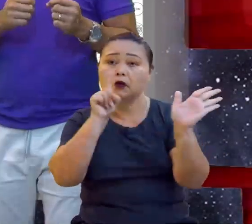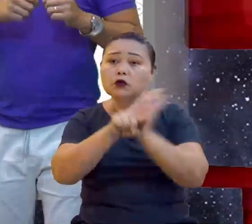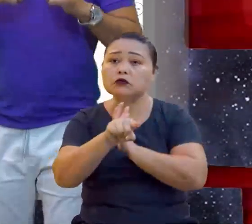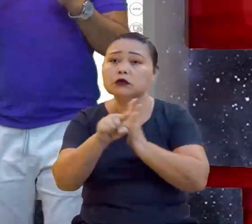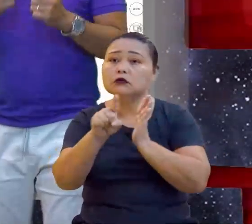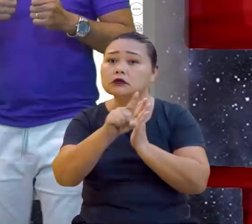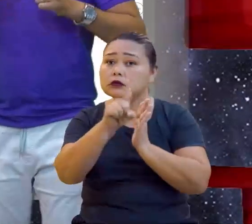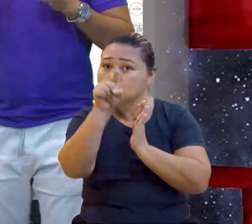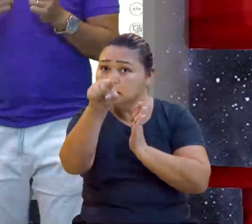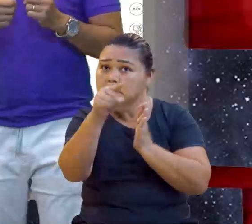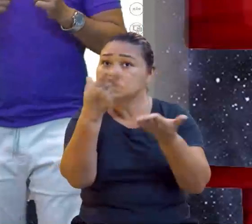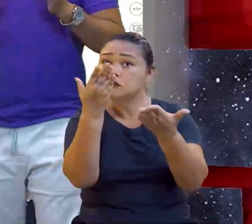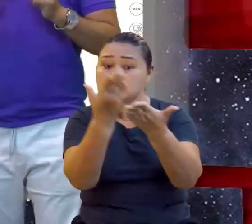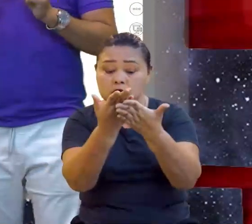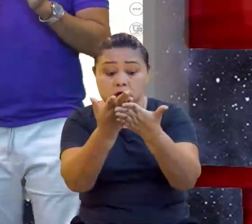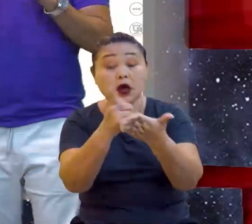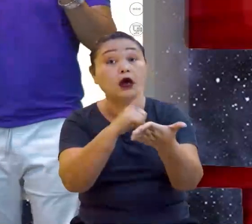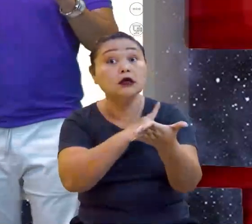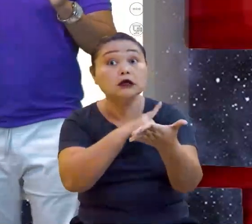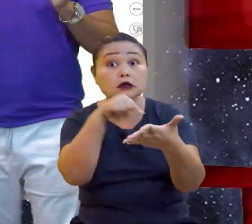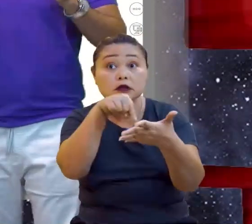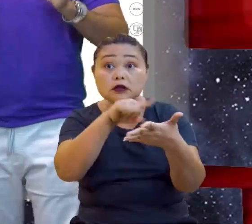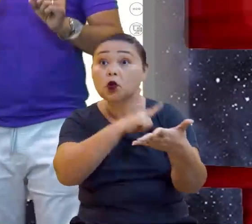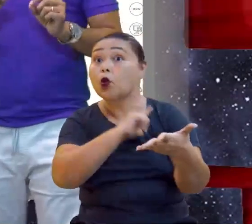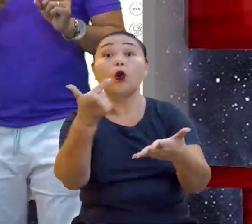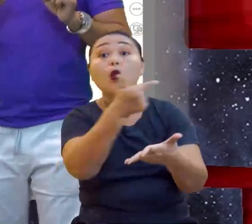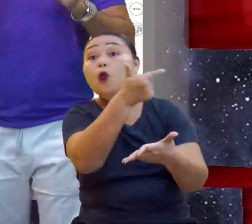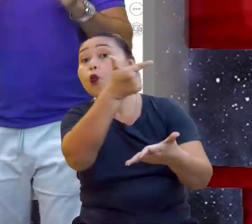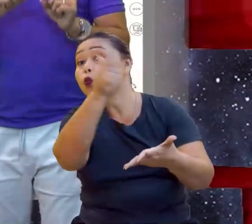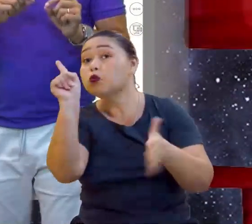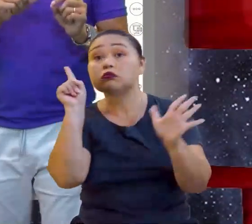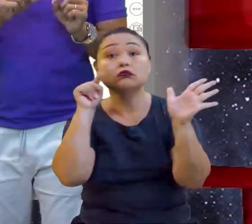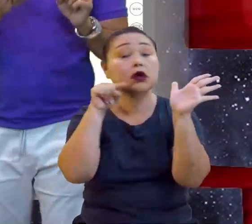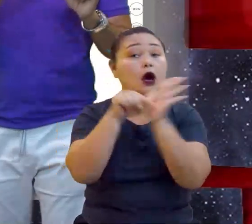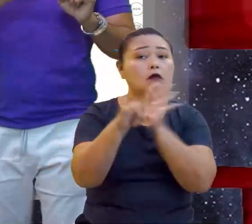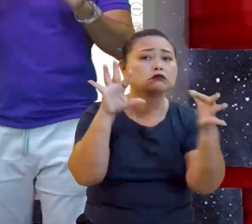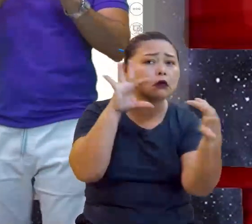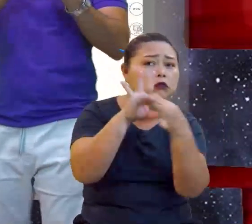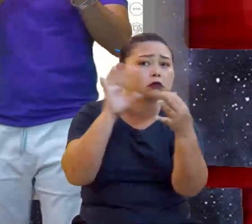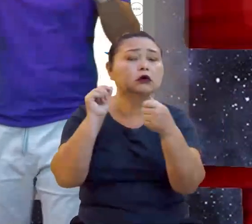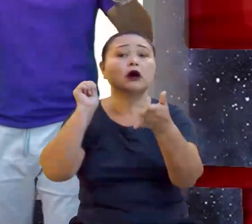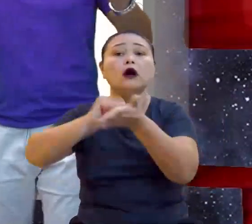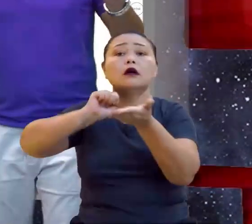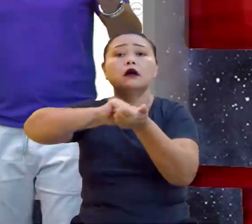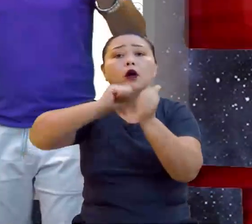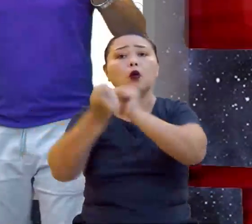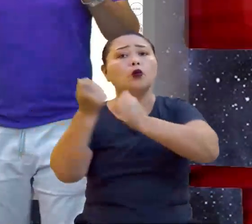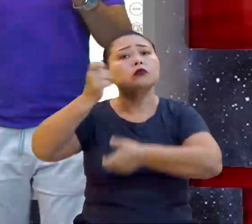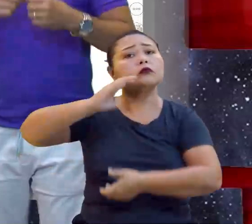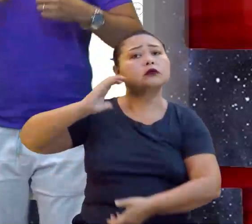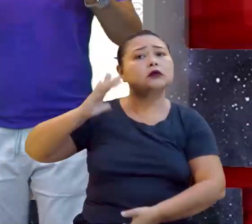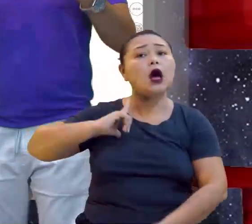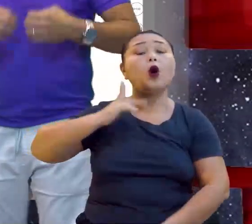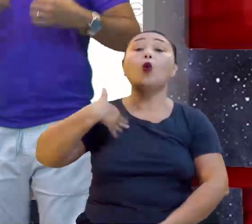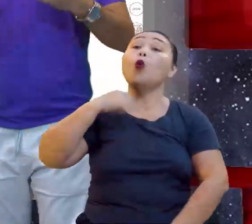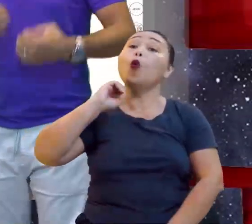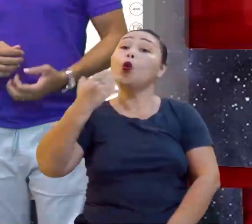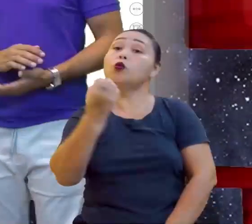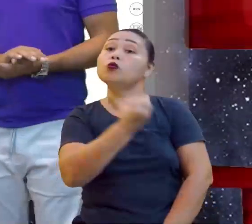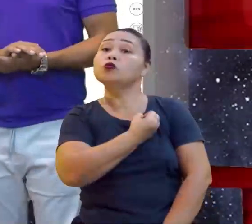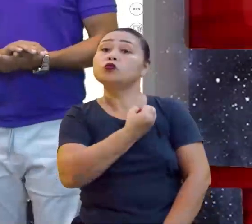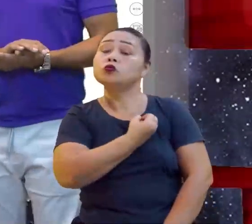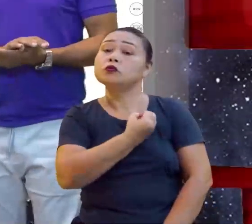estuda, se cair qualquer outra questão que envolve notação científica ou número ali, você